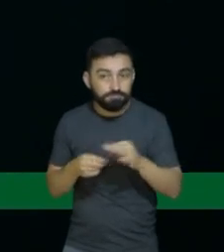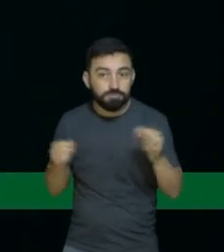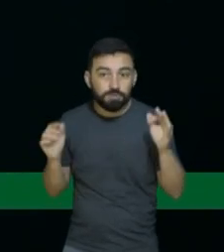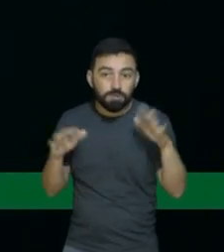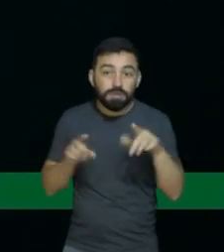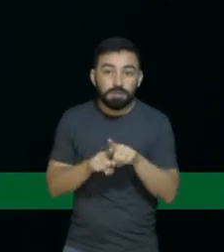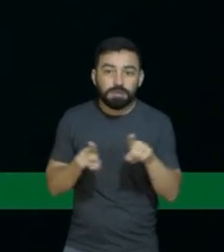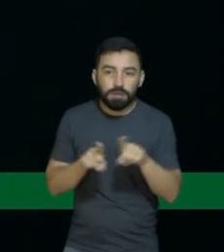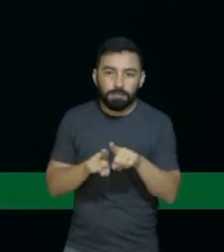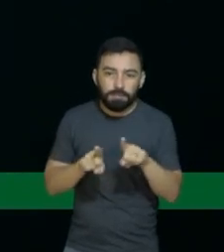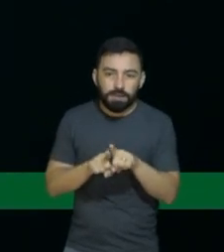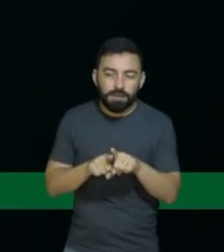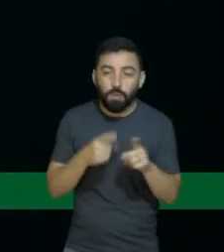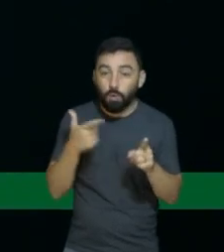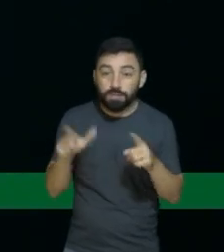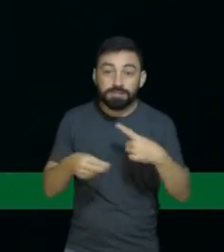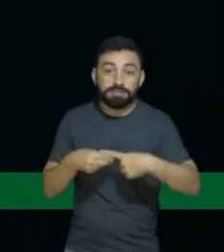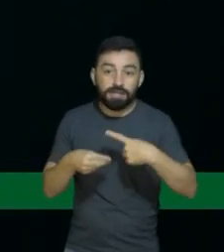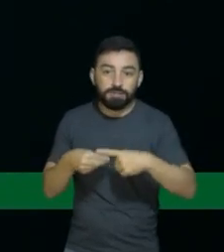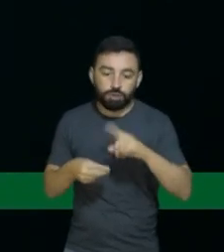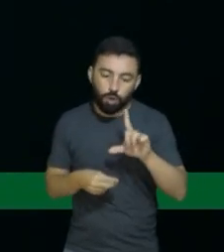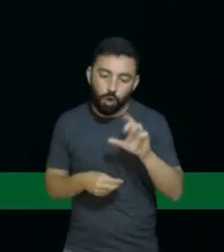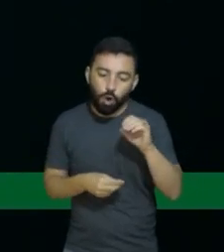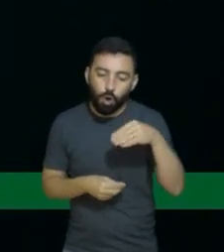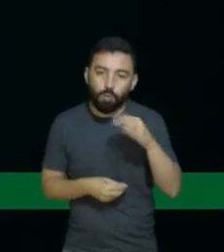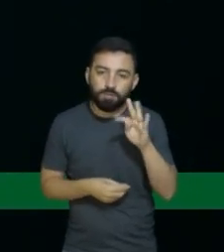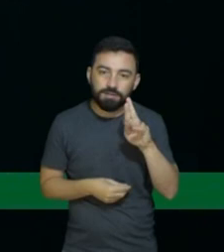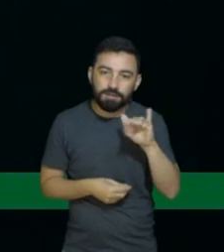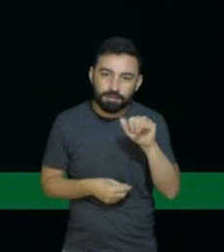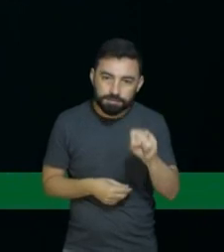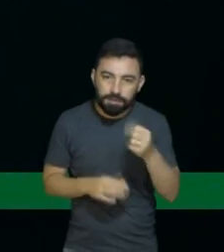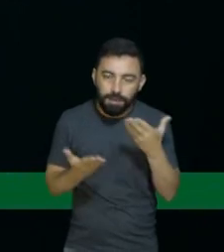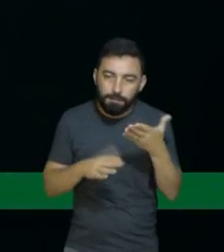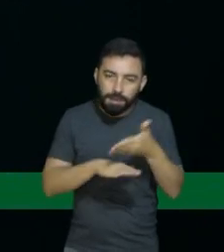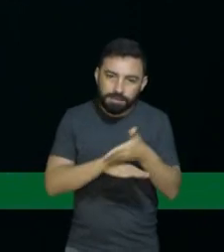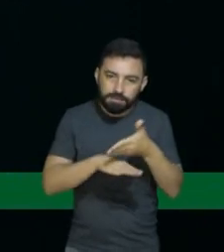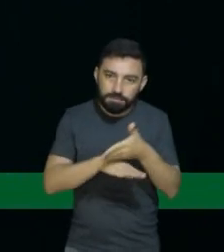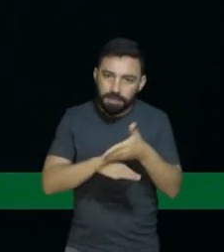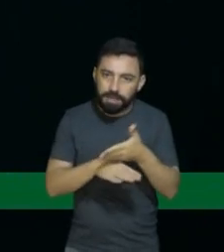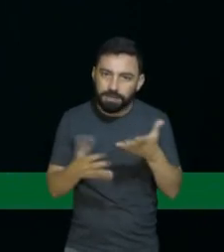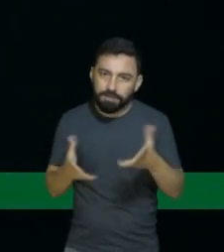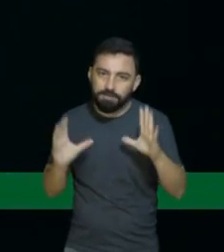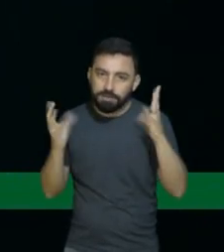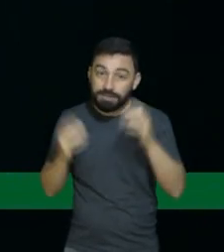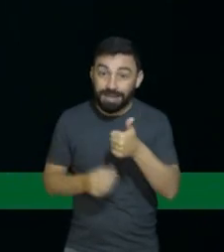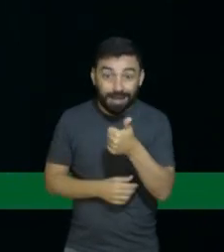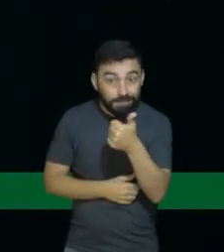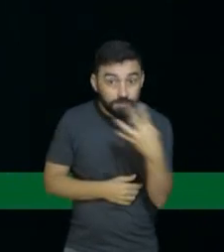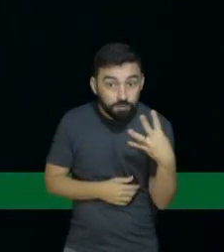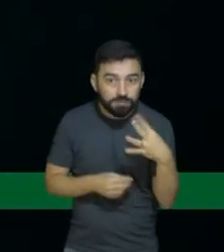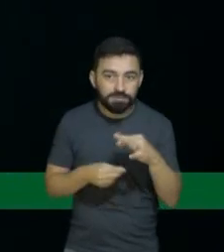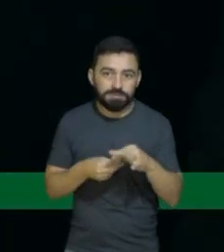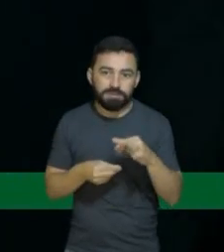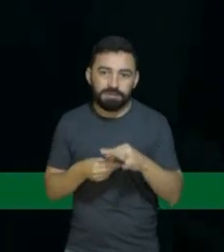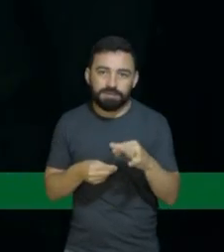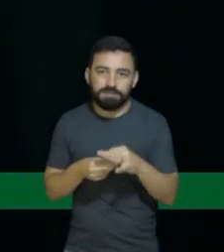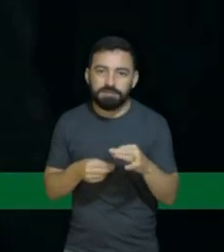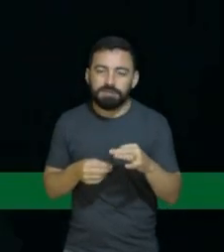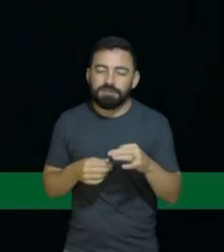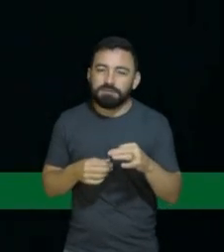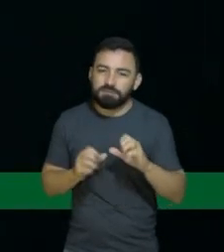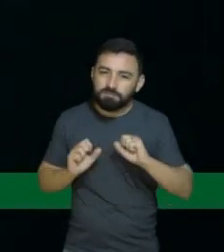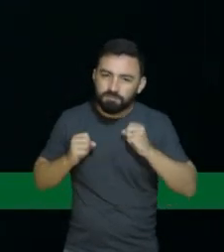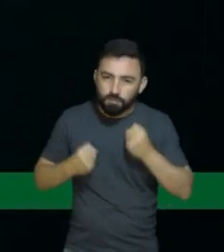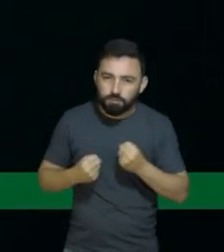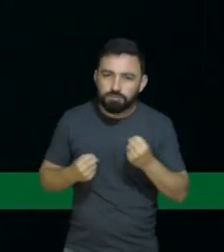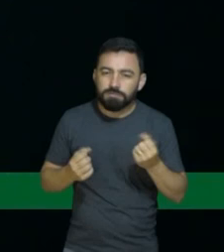de Vitor de Lontras também que nos pediu a CDL para participar desse evento Então são 14 entidades que vão trazer o carnal no mês